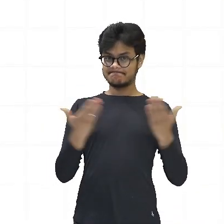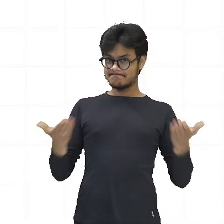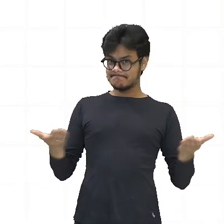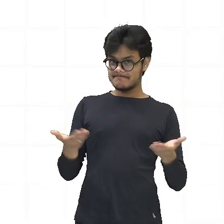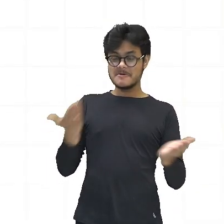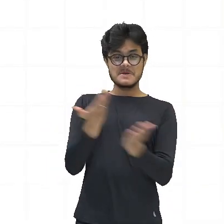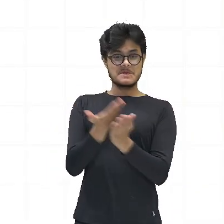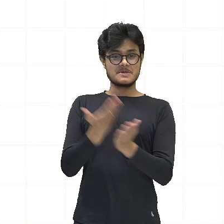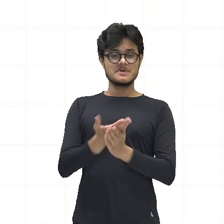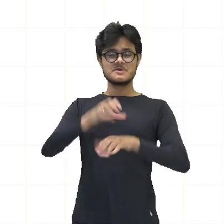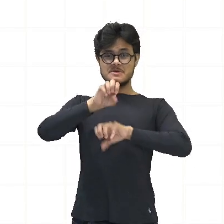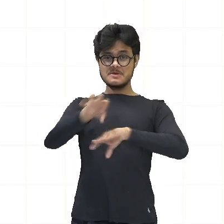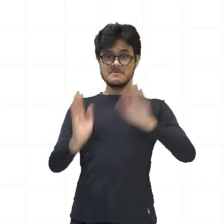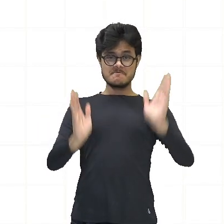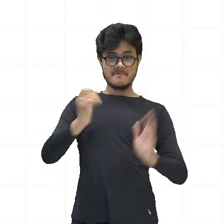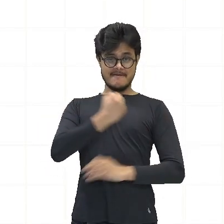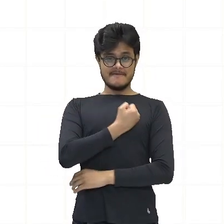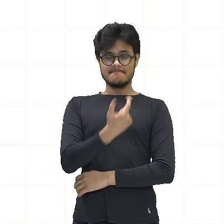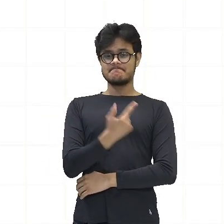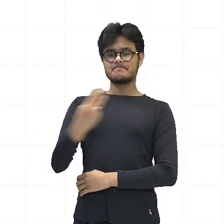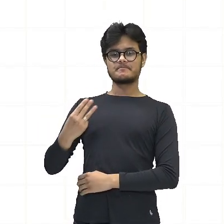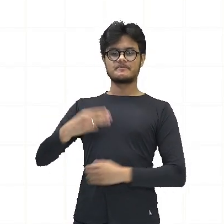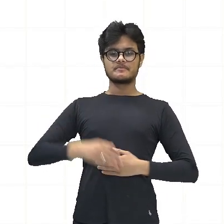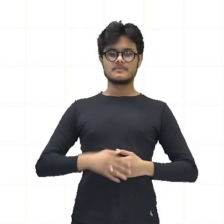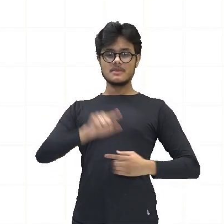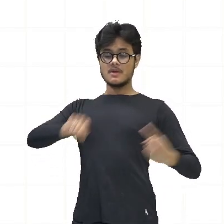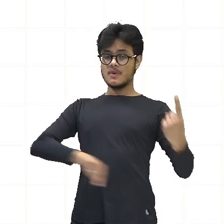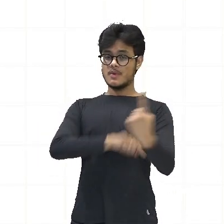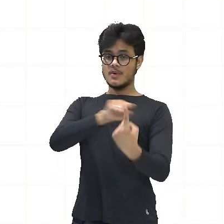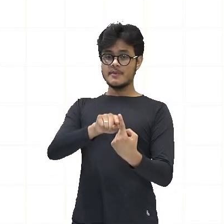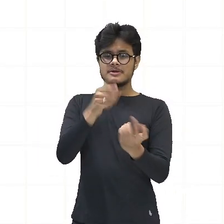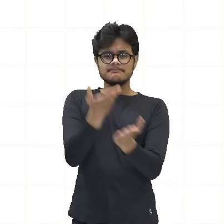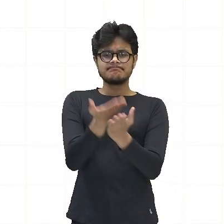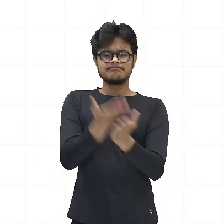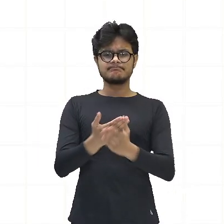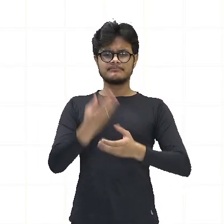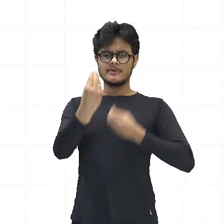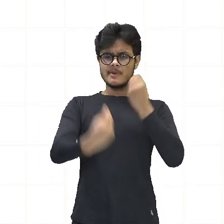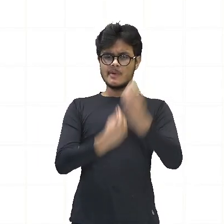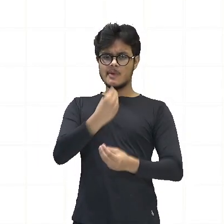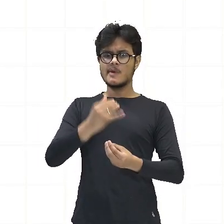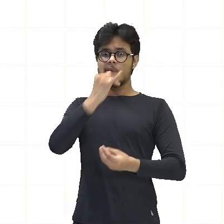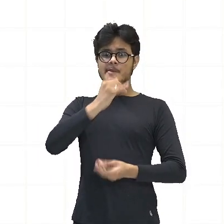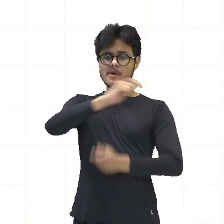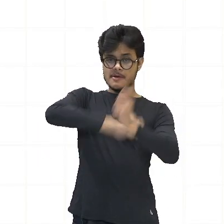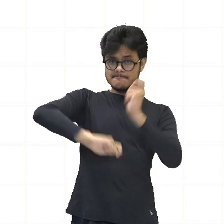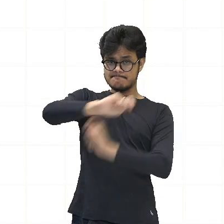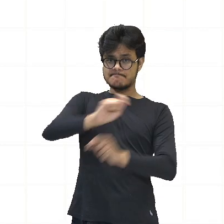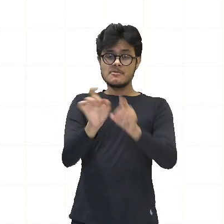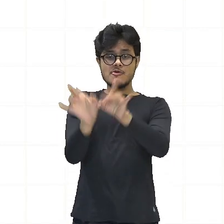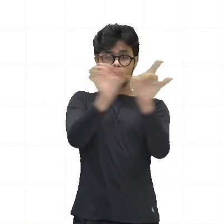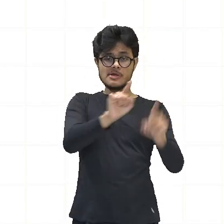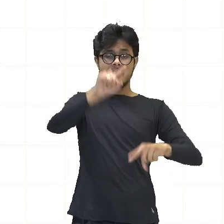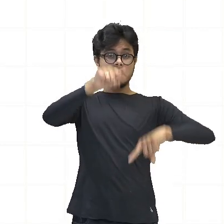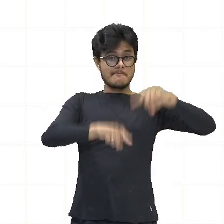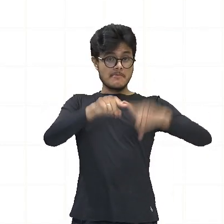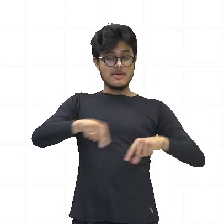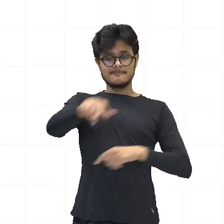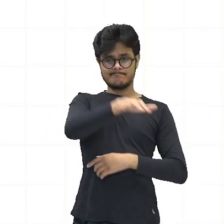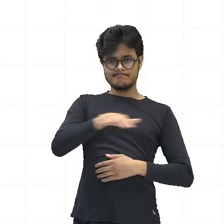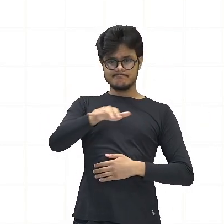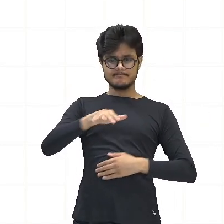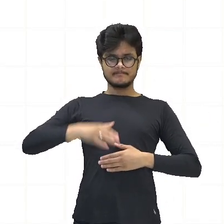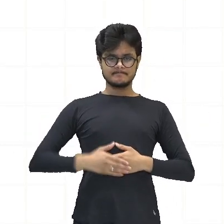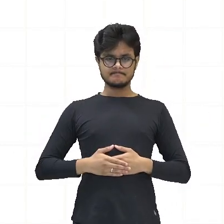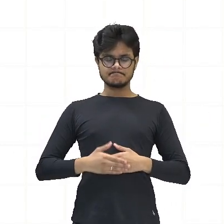nossa aula de número 23. O objeto de conhecimento é produção, circulação e consumo de mercadorias.